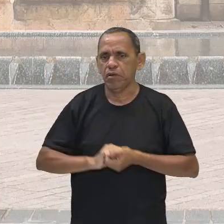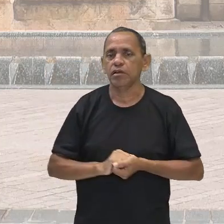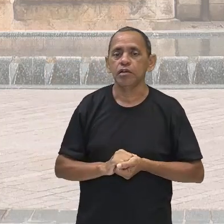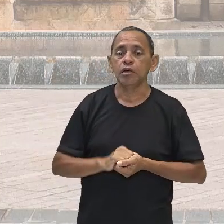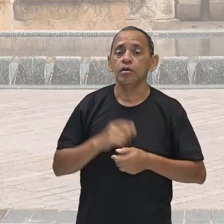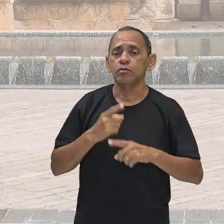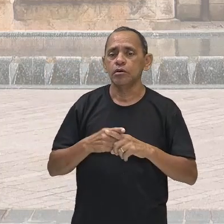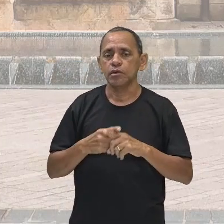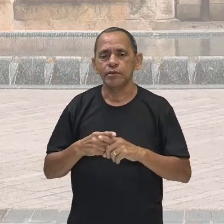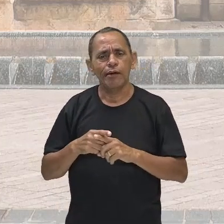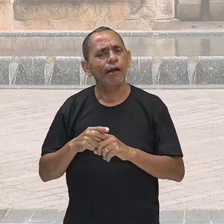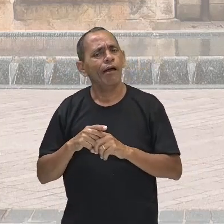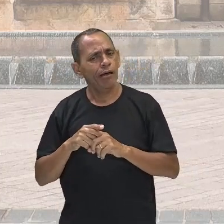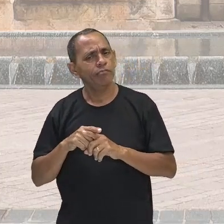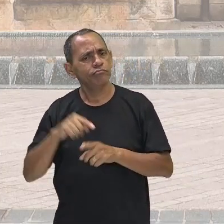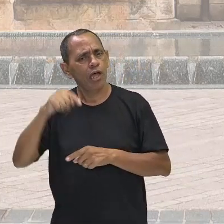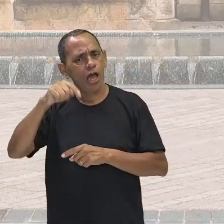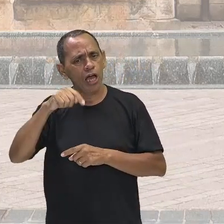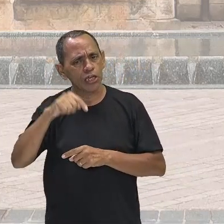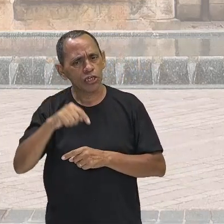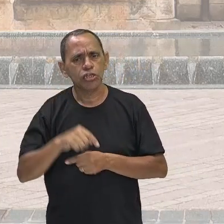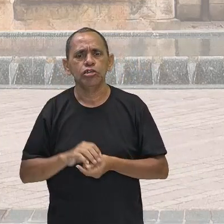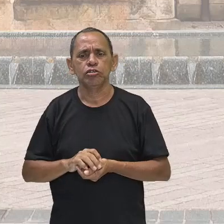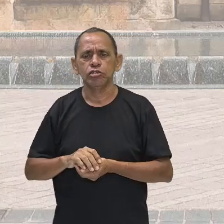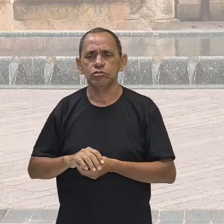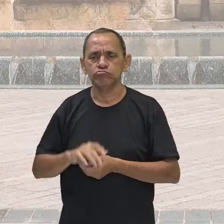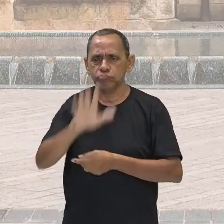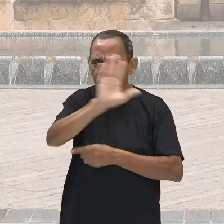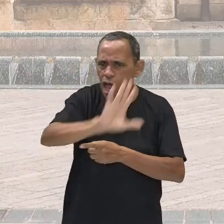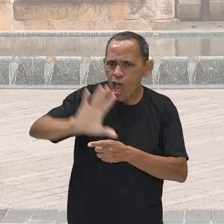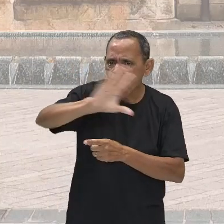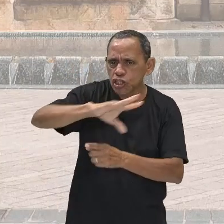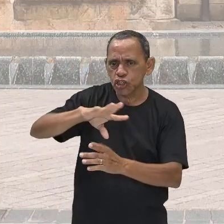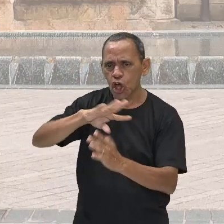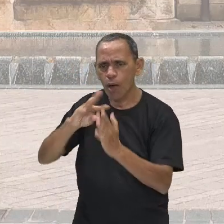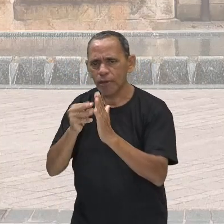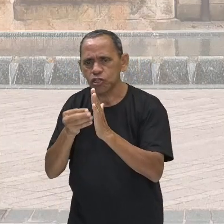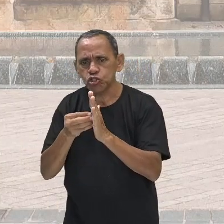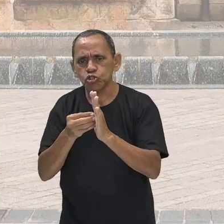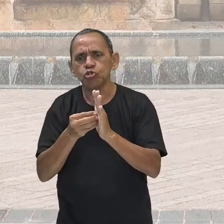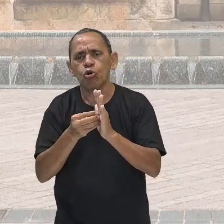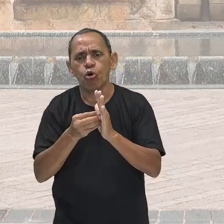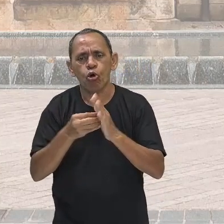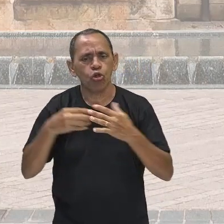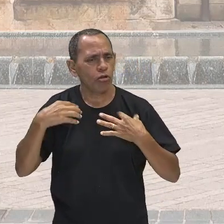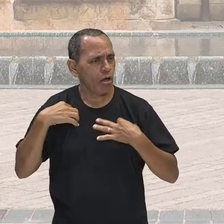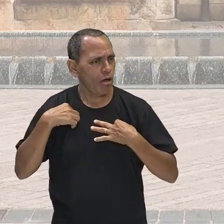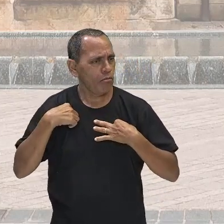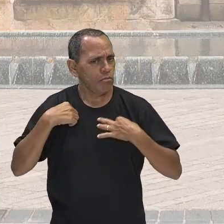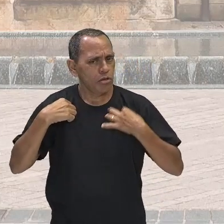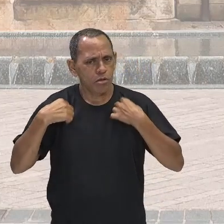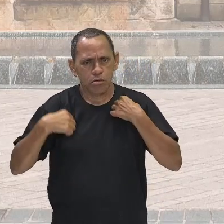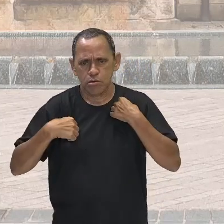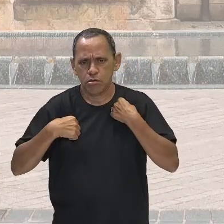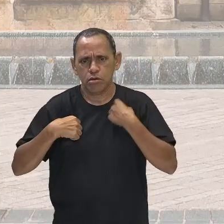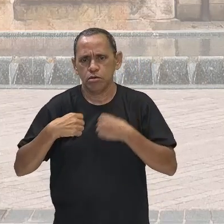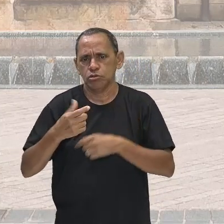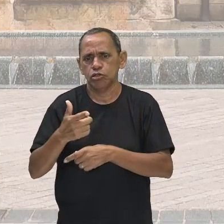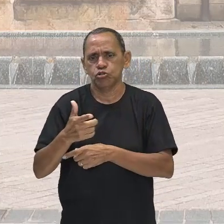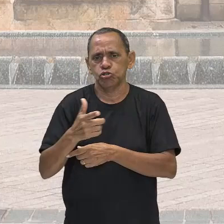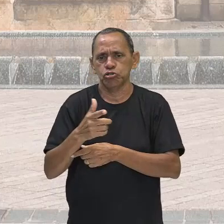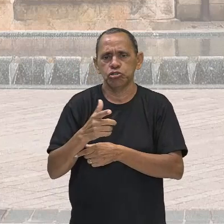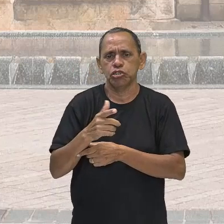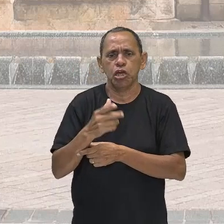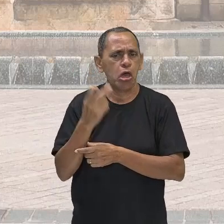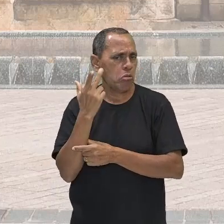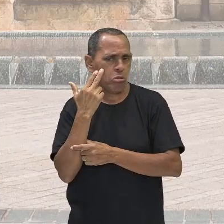na região amazônica, andar sem camisa, só com um shortinho, isso é normal, porque o nosso